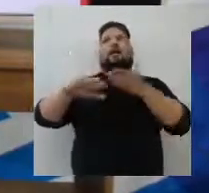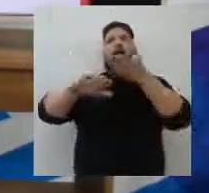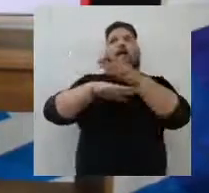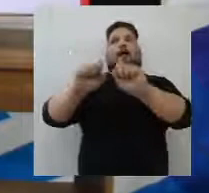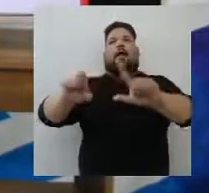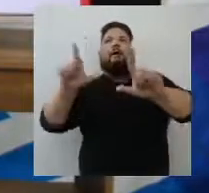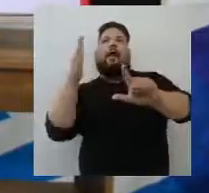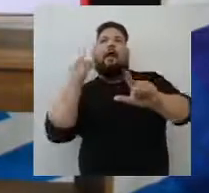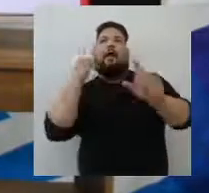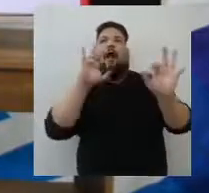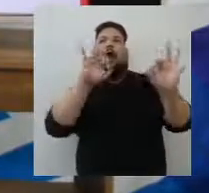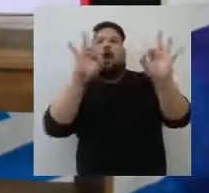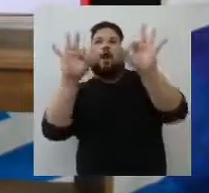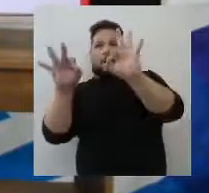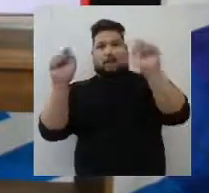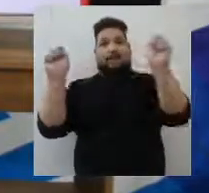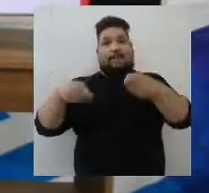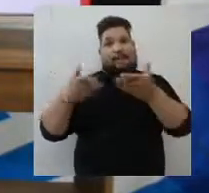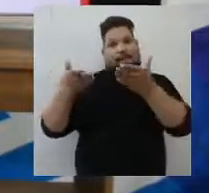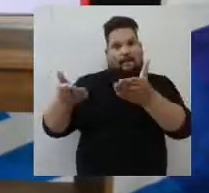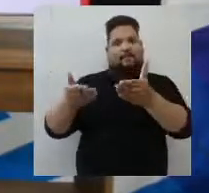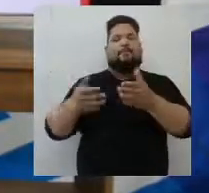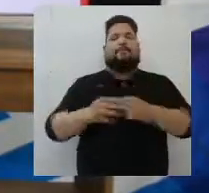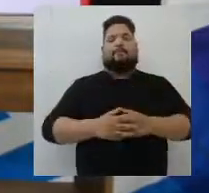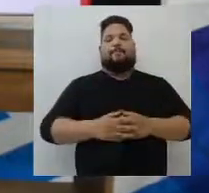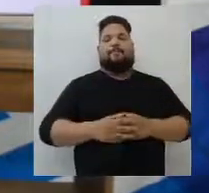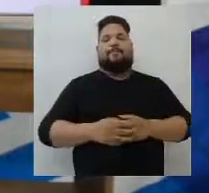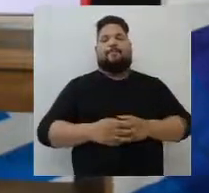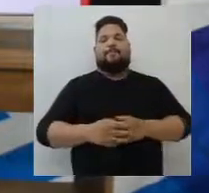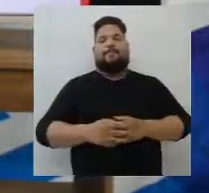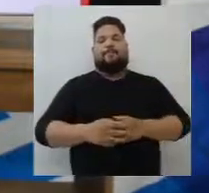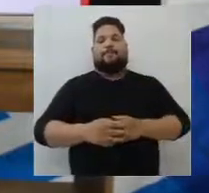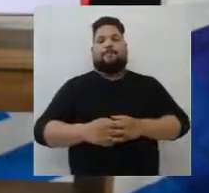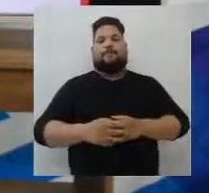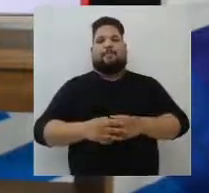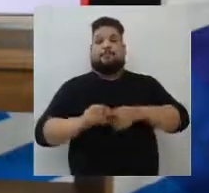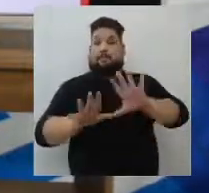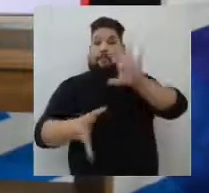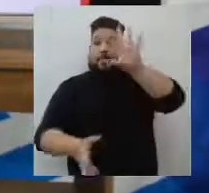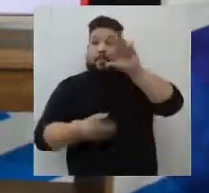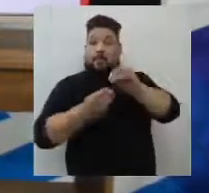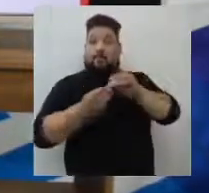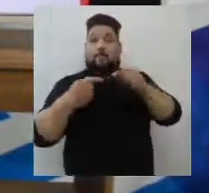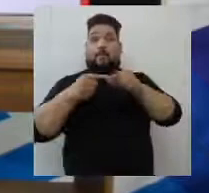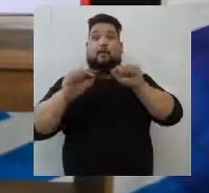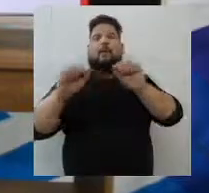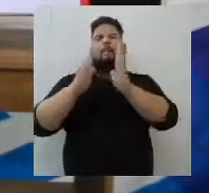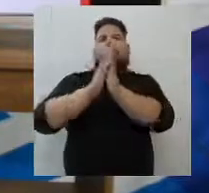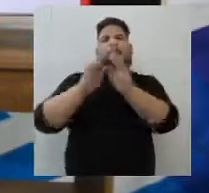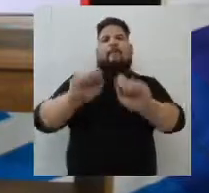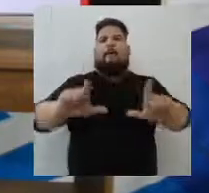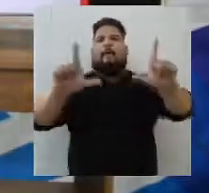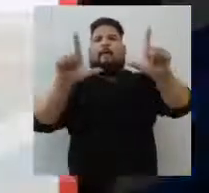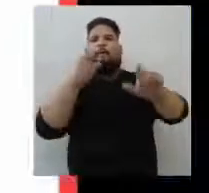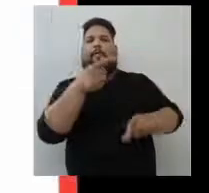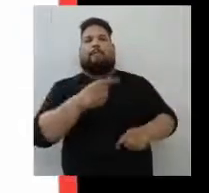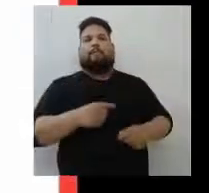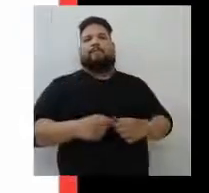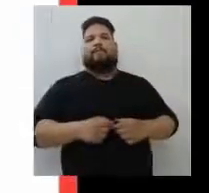dessa história que eu estou resumindo aqui. Tá bem? Então, em resumo, por favor, passa para o slide